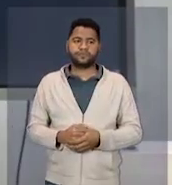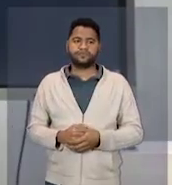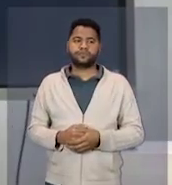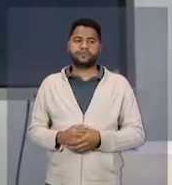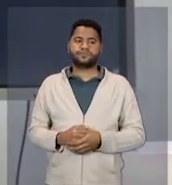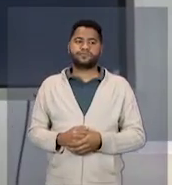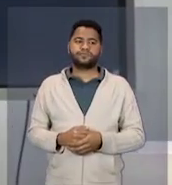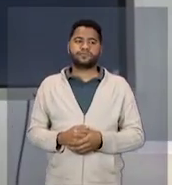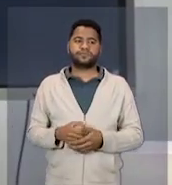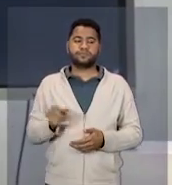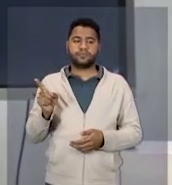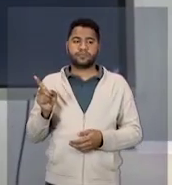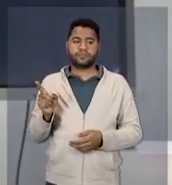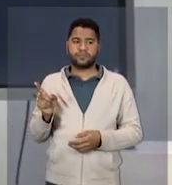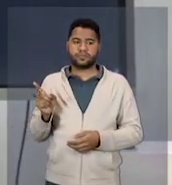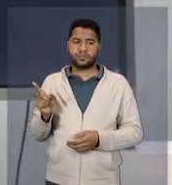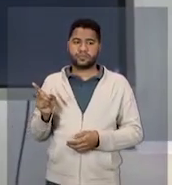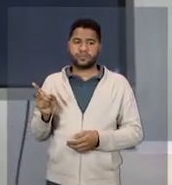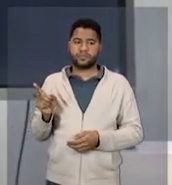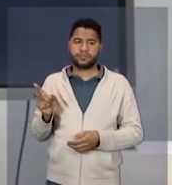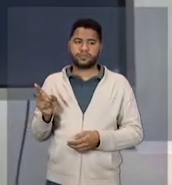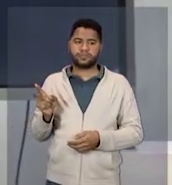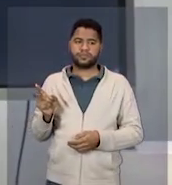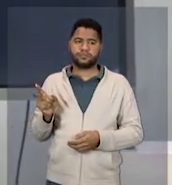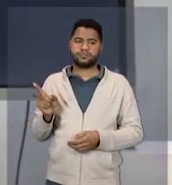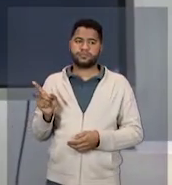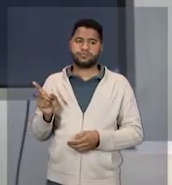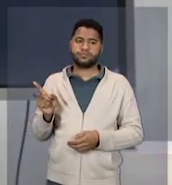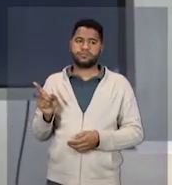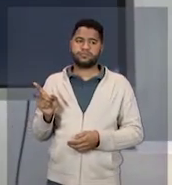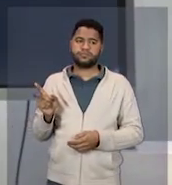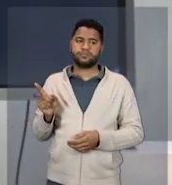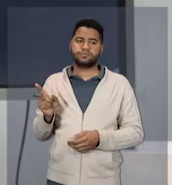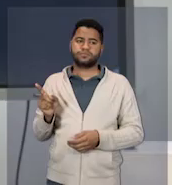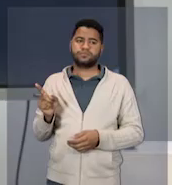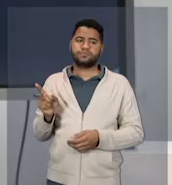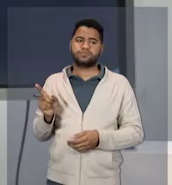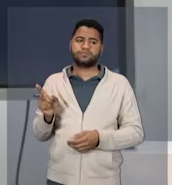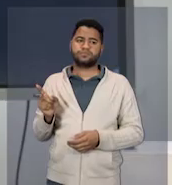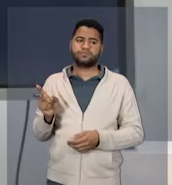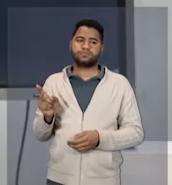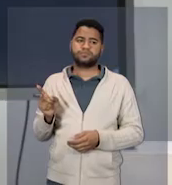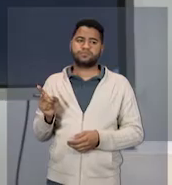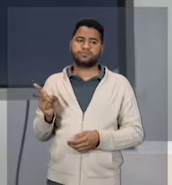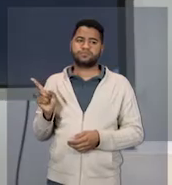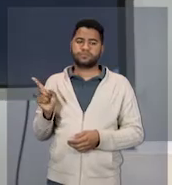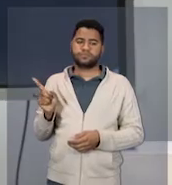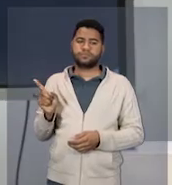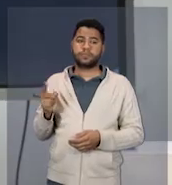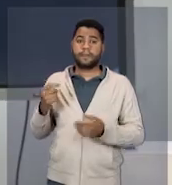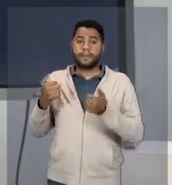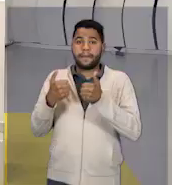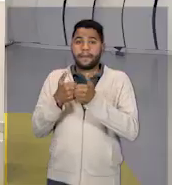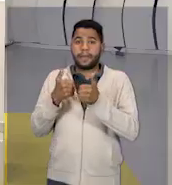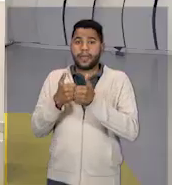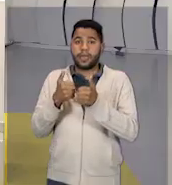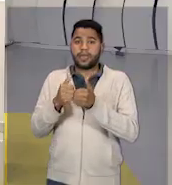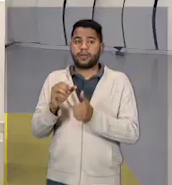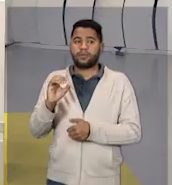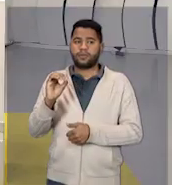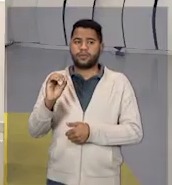ângulo no meio do seu transferidor aqui, ó, e na reta do zero. Então, aqui no caso, eu vou